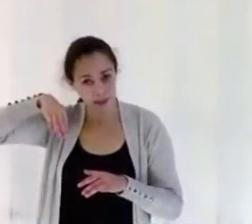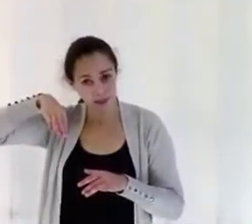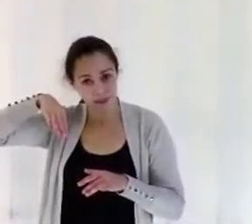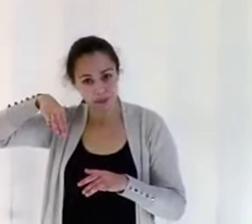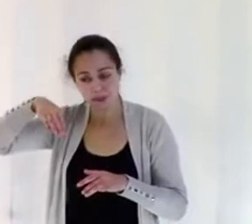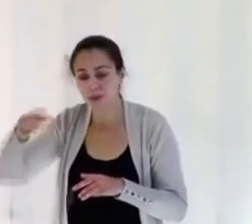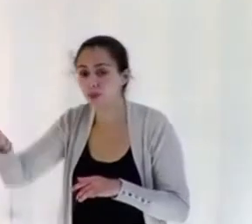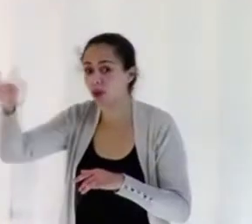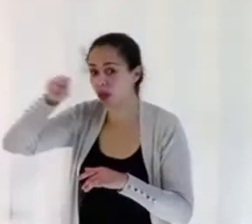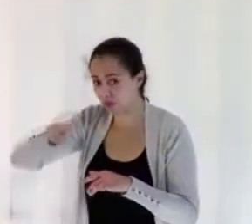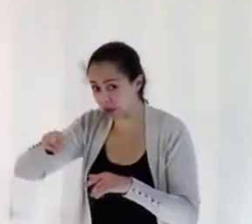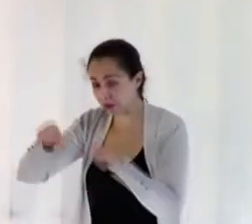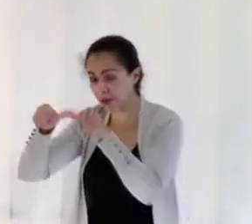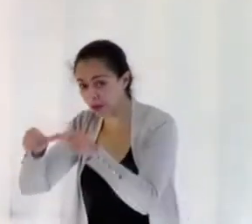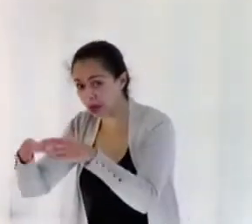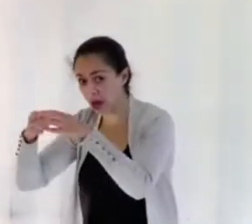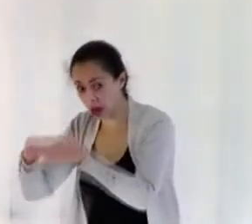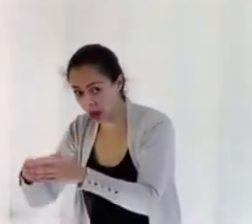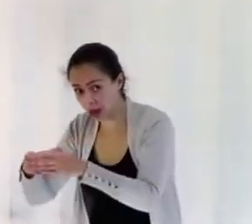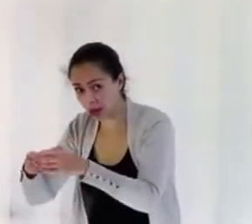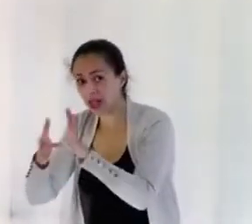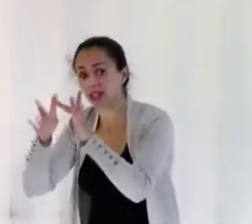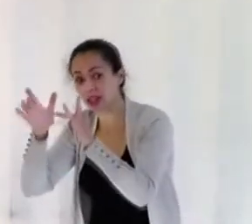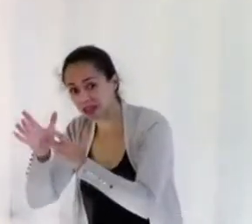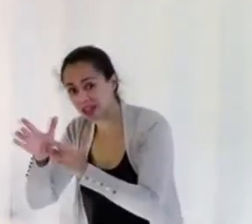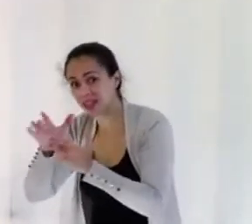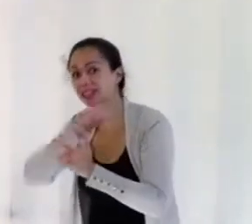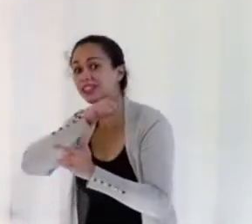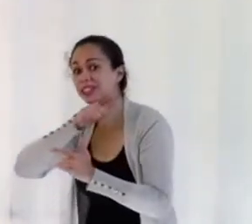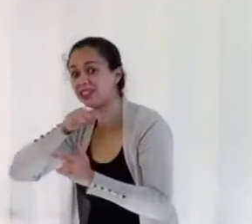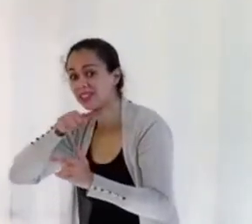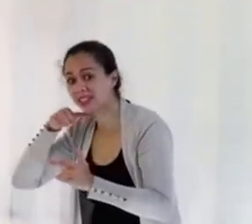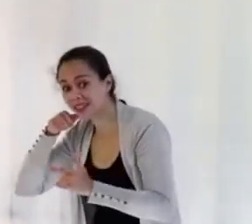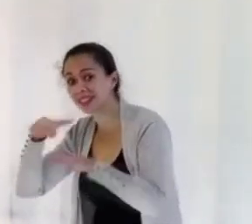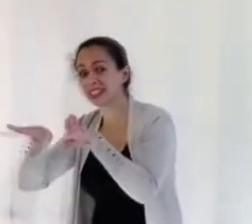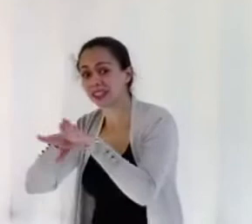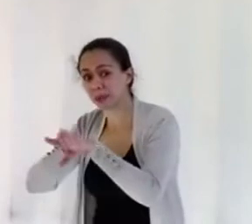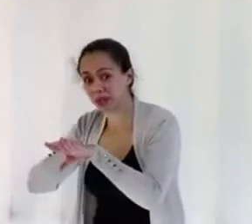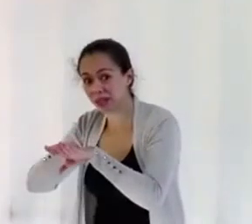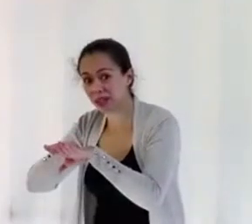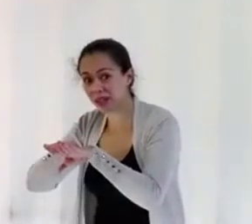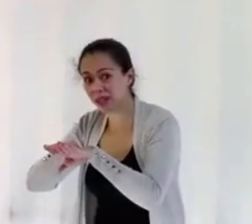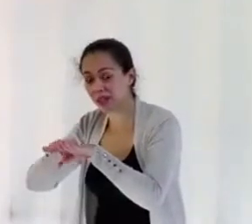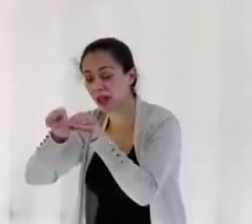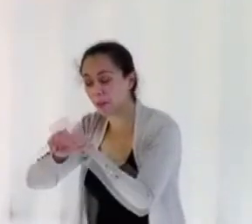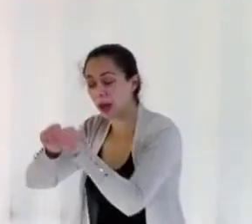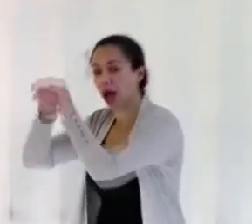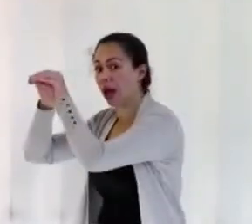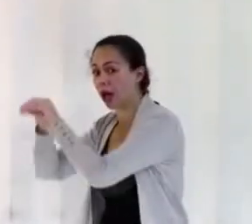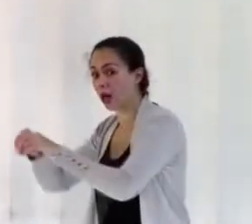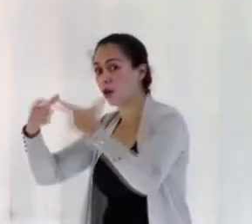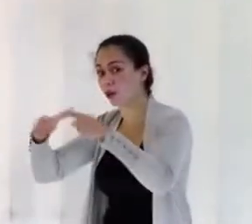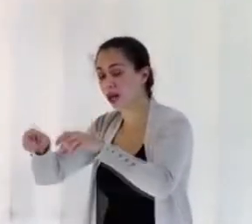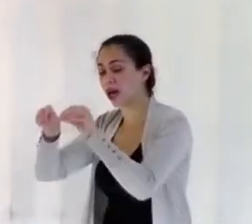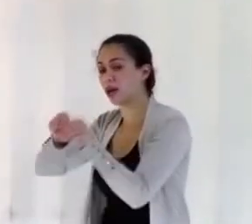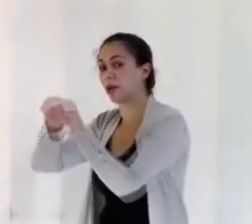Mas o autor está mostrando que Jesus sofreu fora da porta. Jesus foi aquele